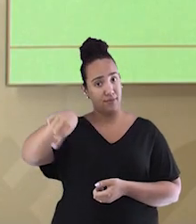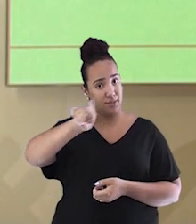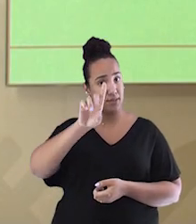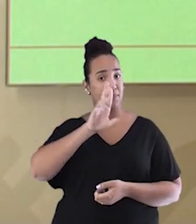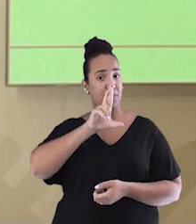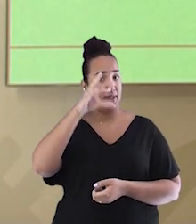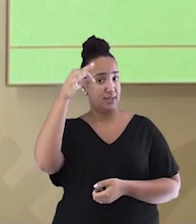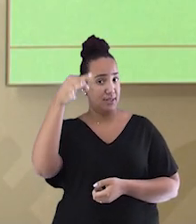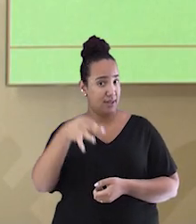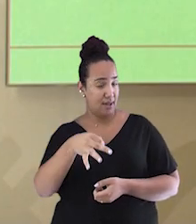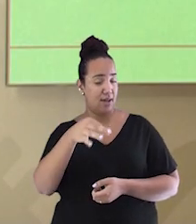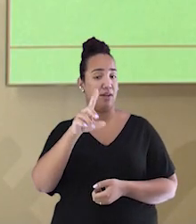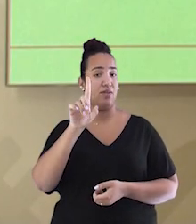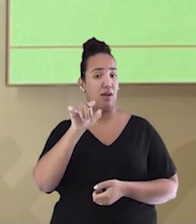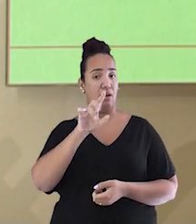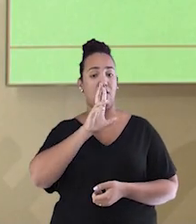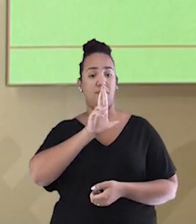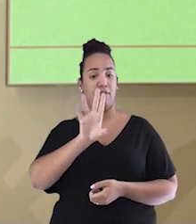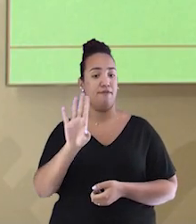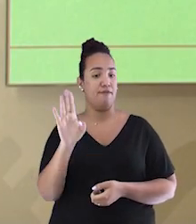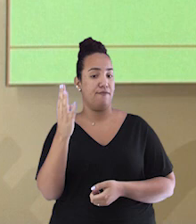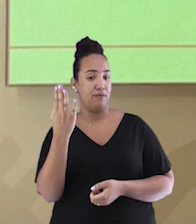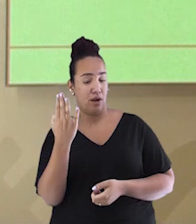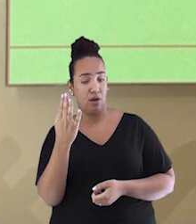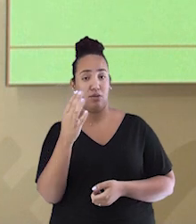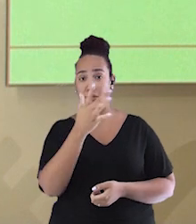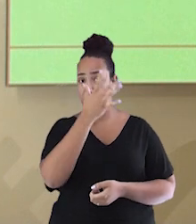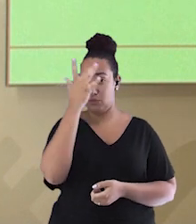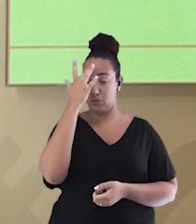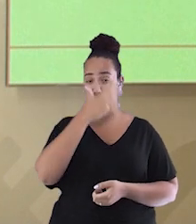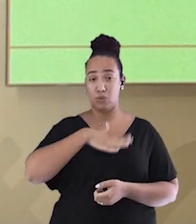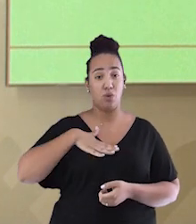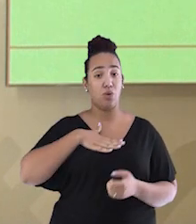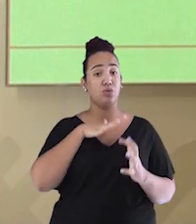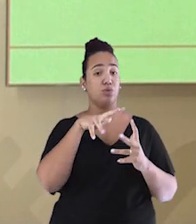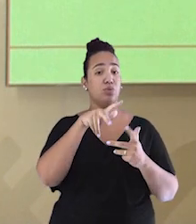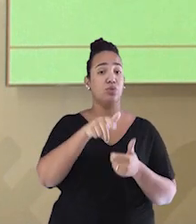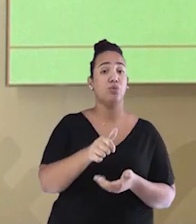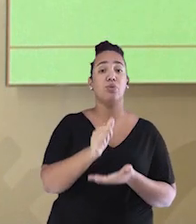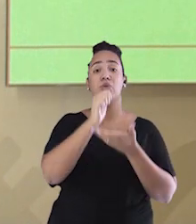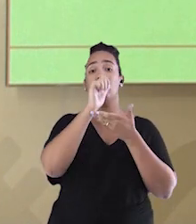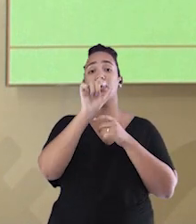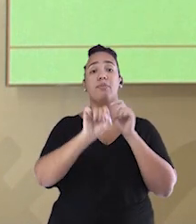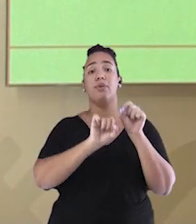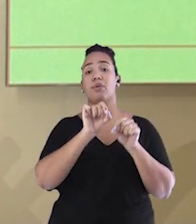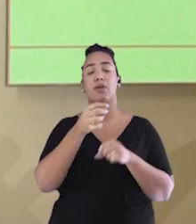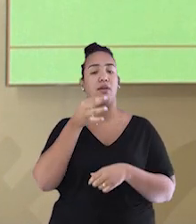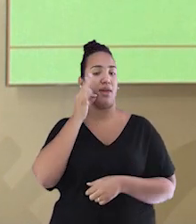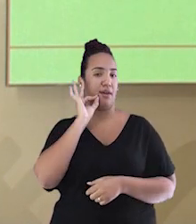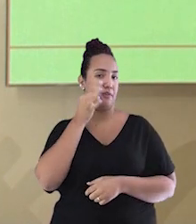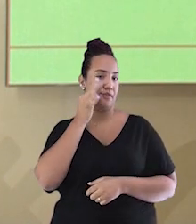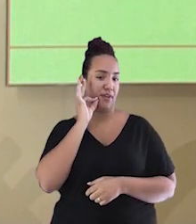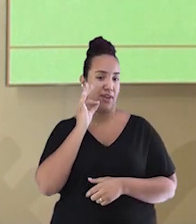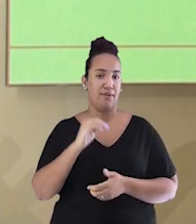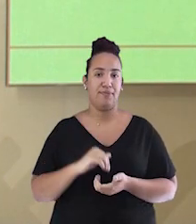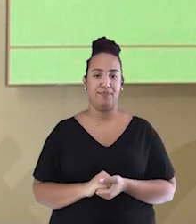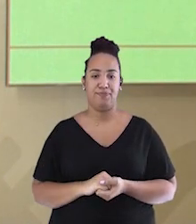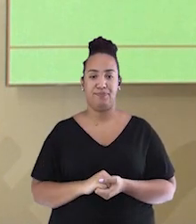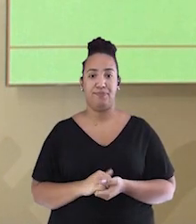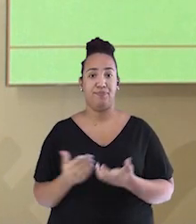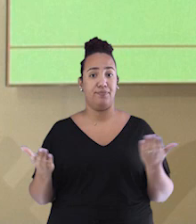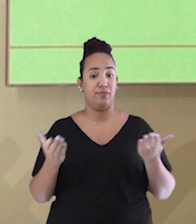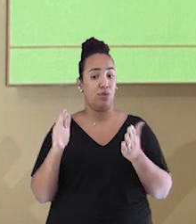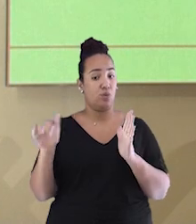certeza que você acertou. É uma resposta falsa. A bebida muito apreciada em todo mundo é feita com o